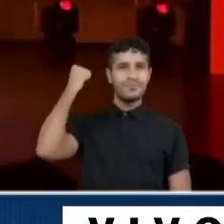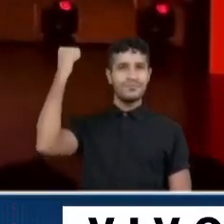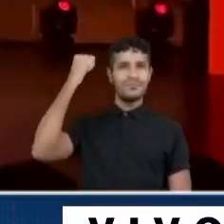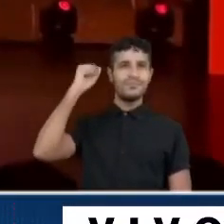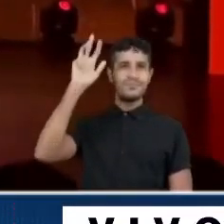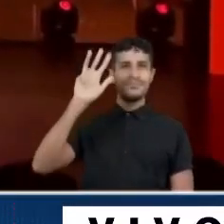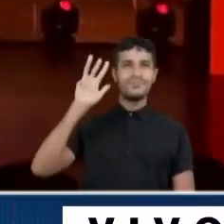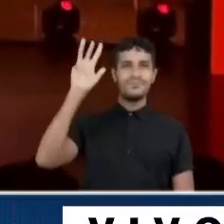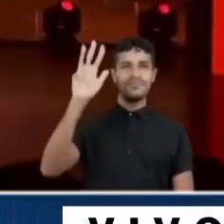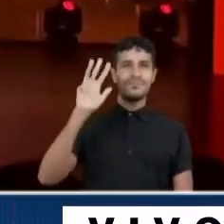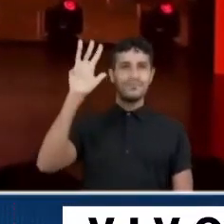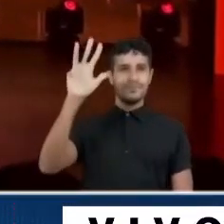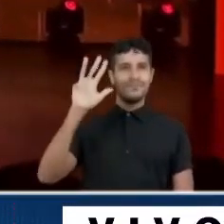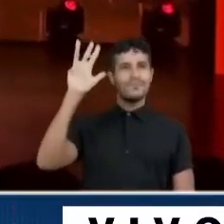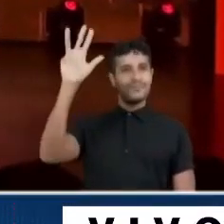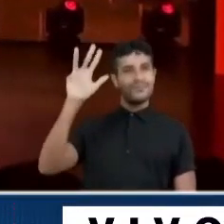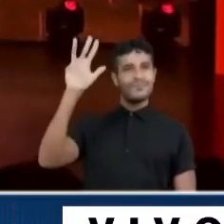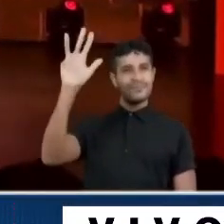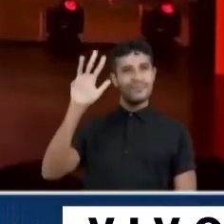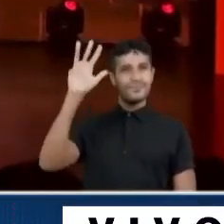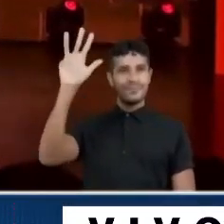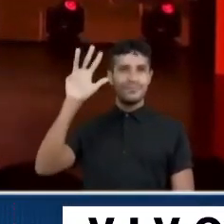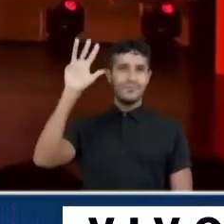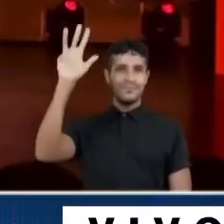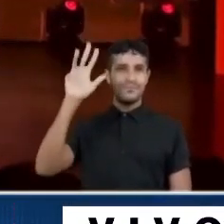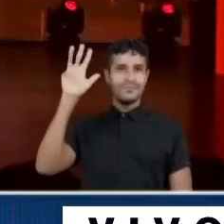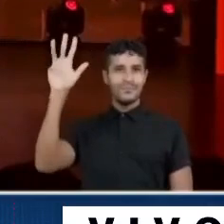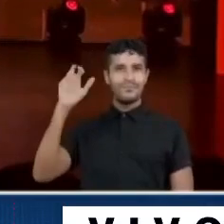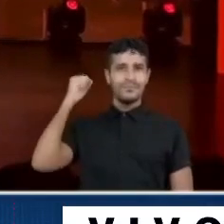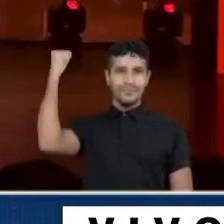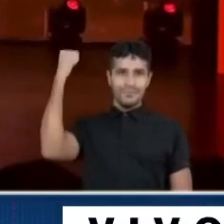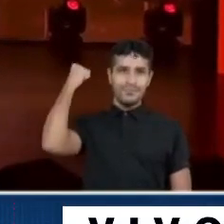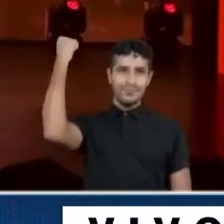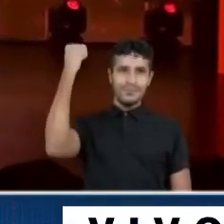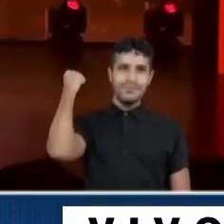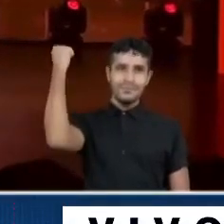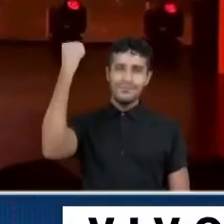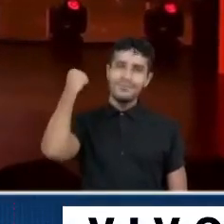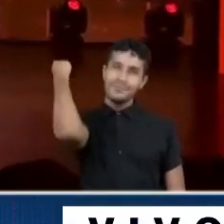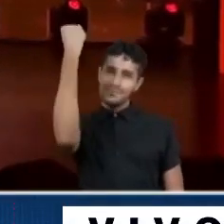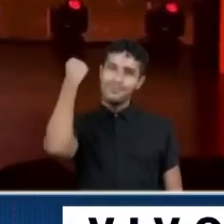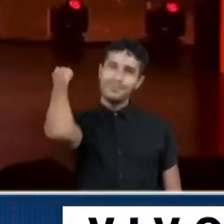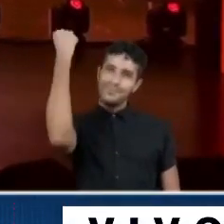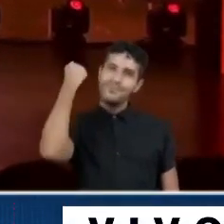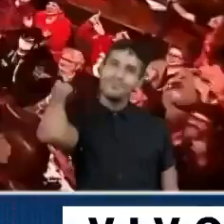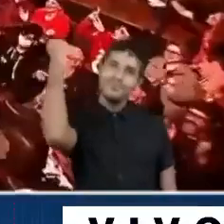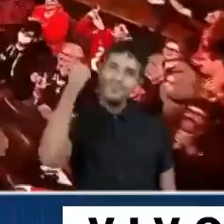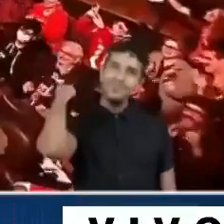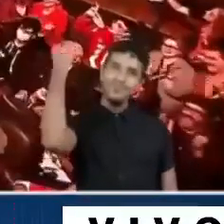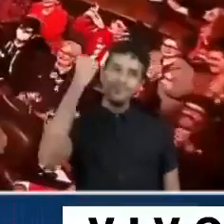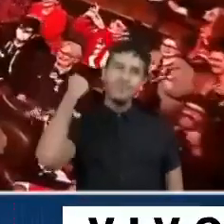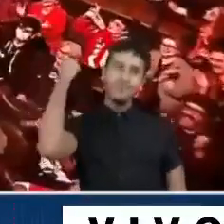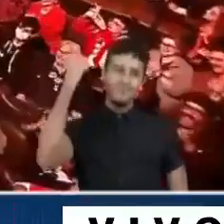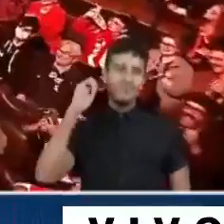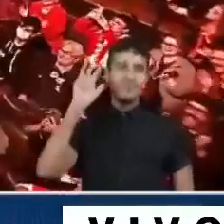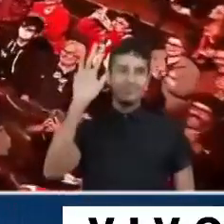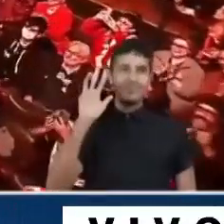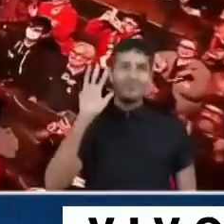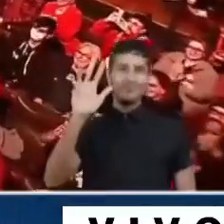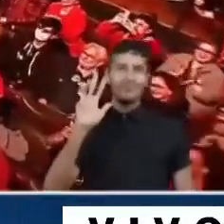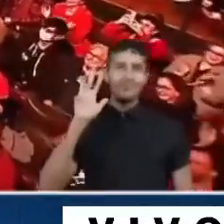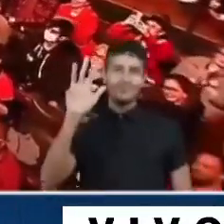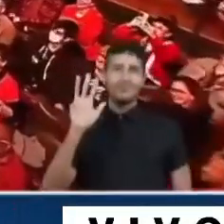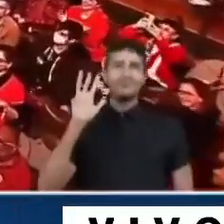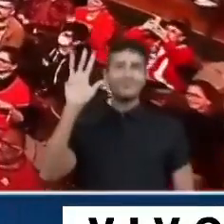abstenção nessas eleições é tentar dialogar por meio de quem sabe dos influenciadores aquelas tuas famosas